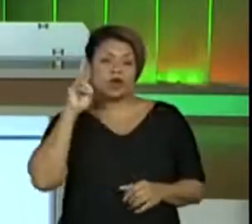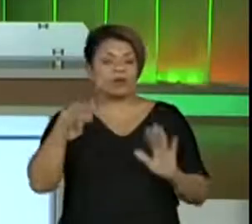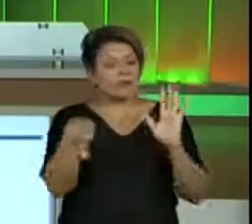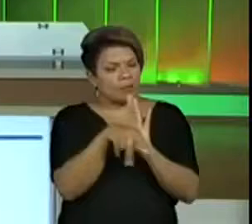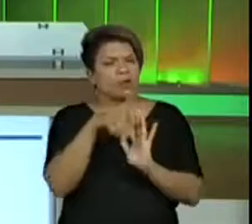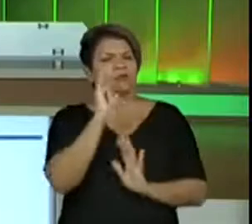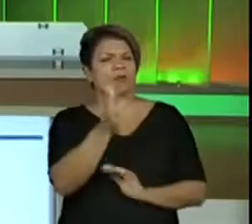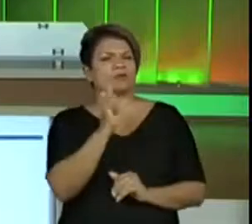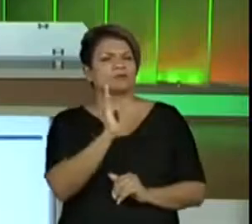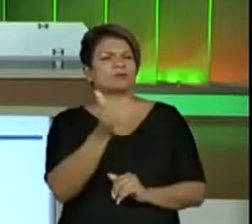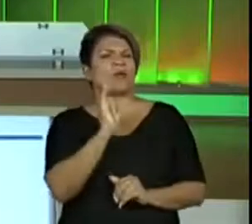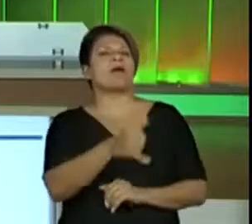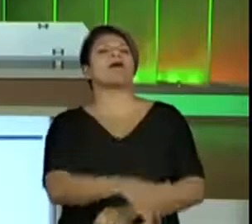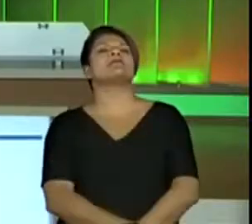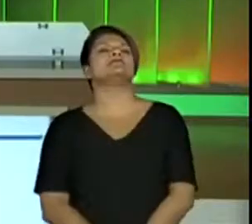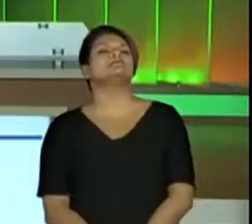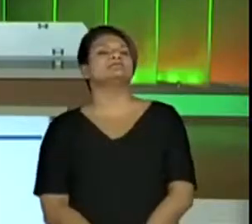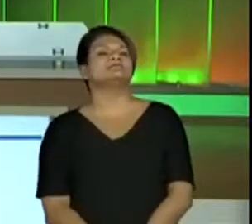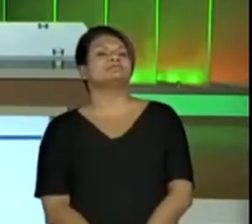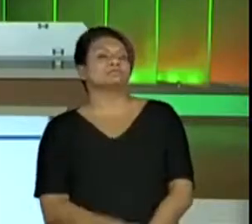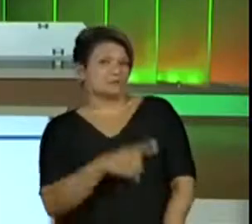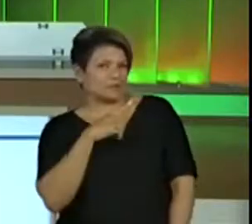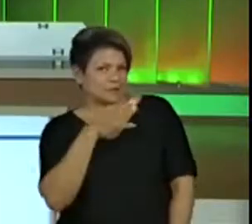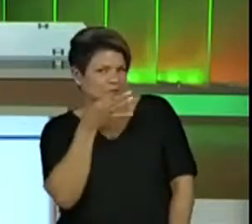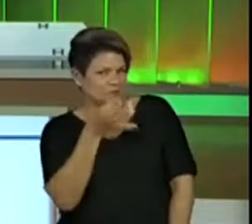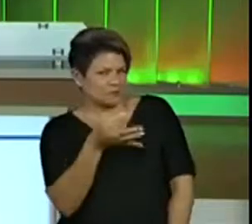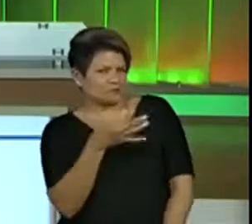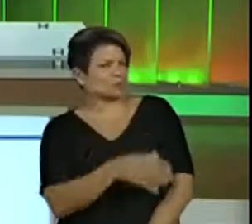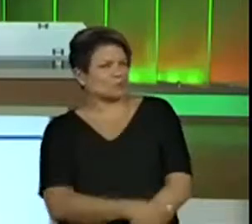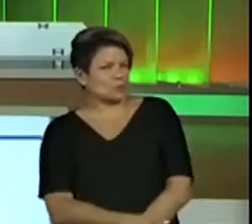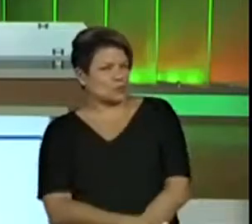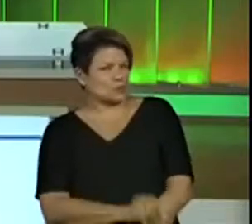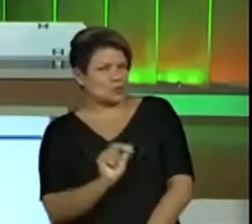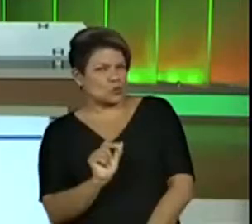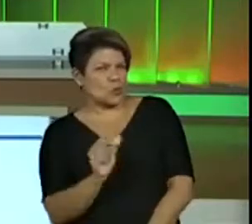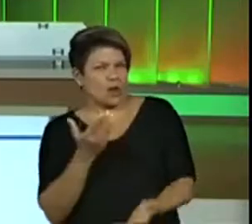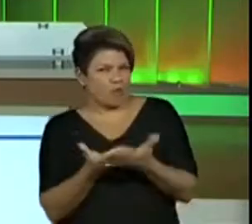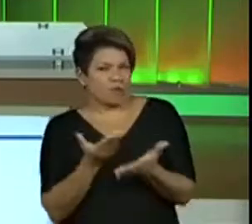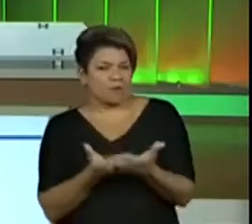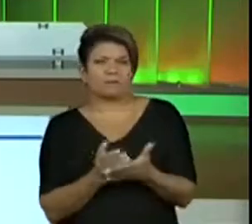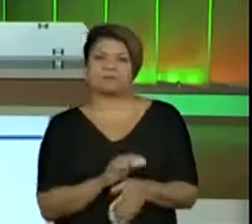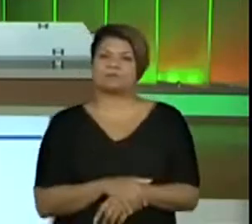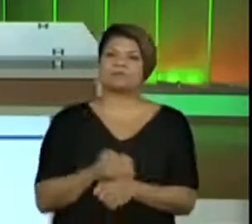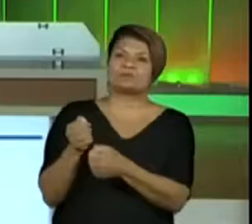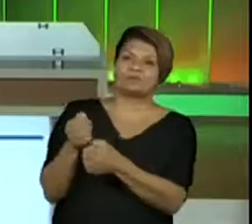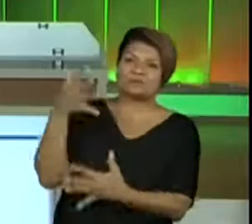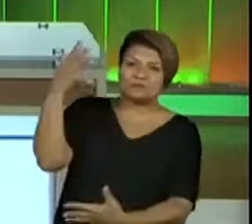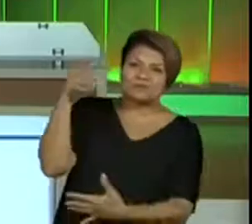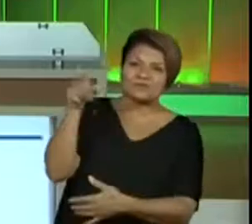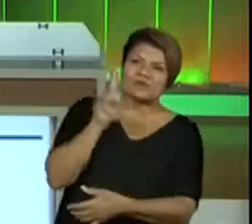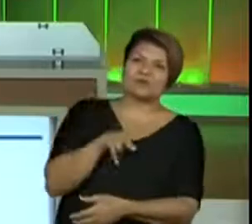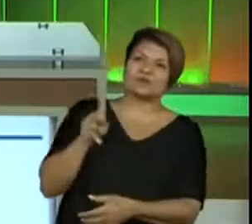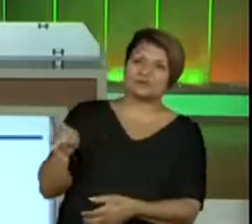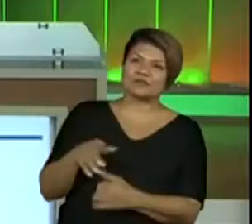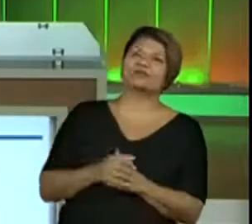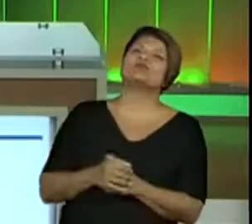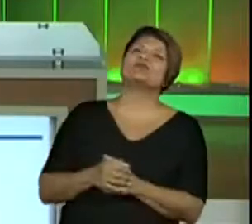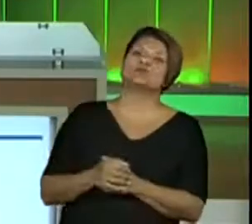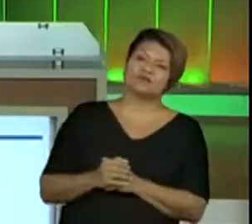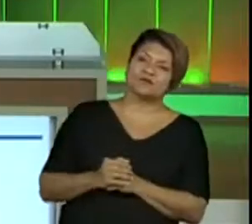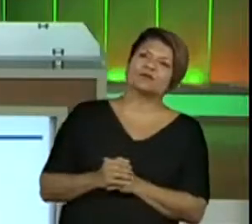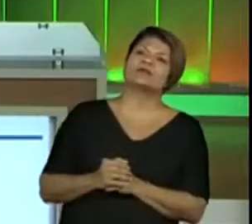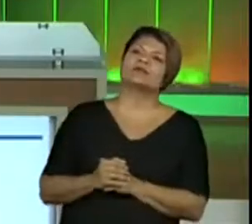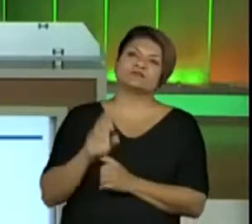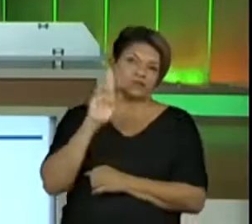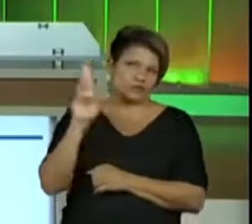Vá pensando sobre isso, você tem um palpite sobre o que vai tratar essa aula? Os professores ali escrevendo, que estão chegando, escrevendo